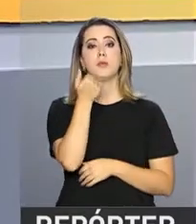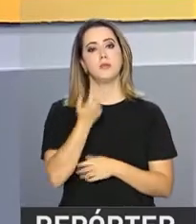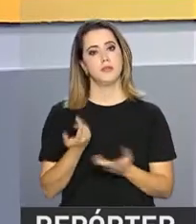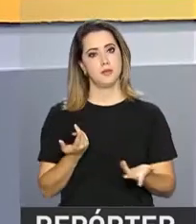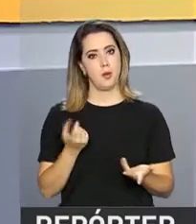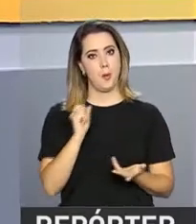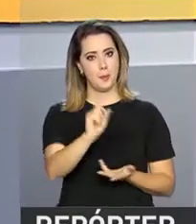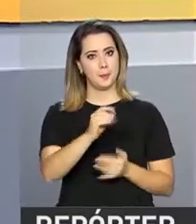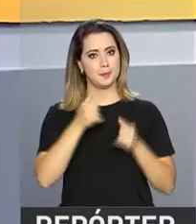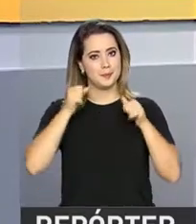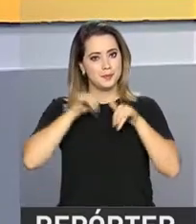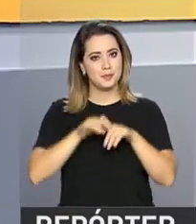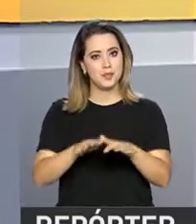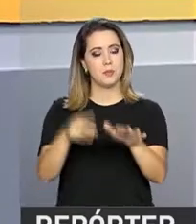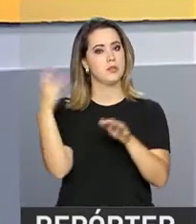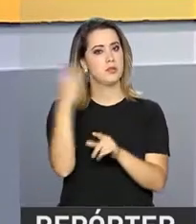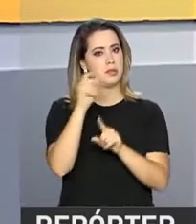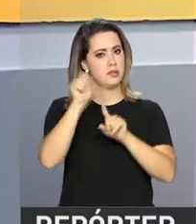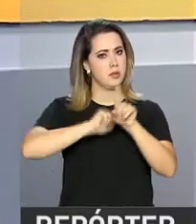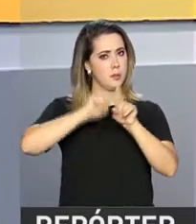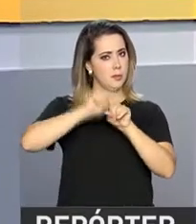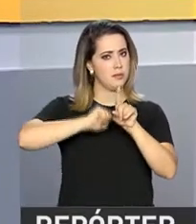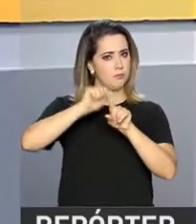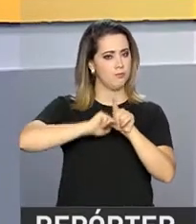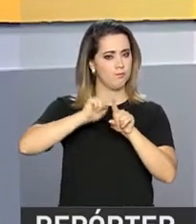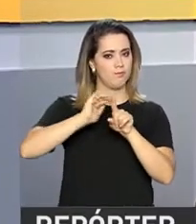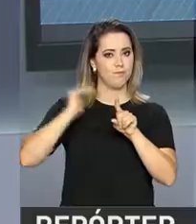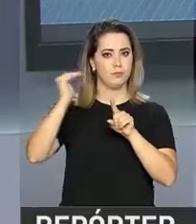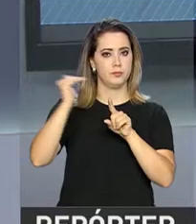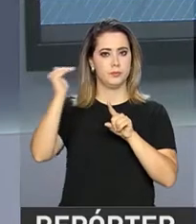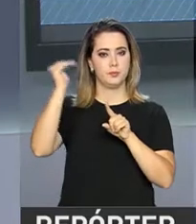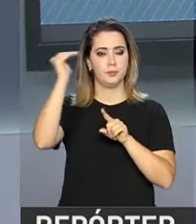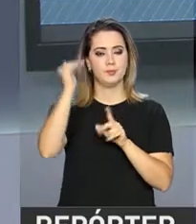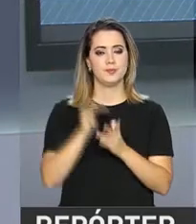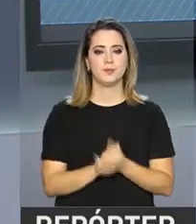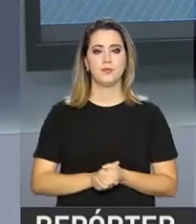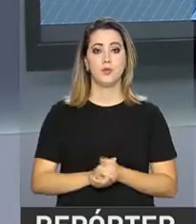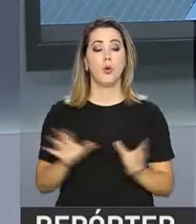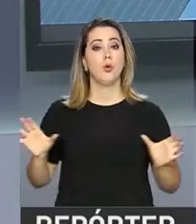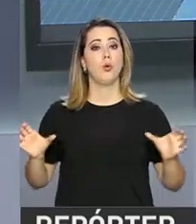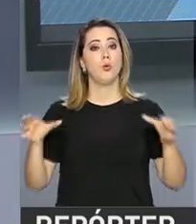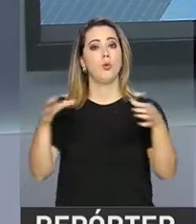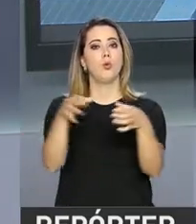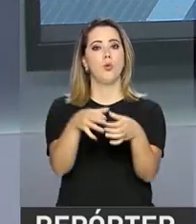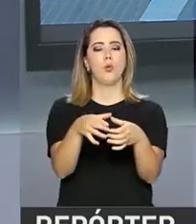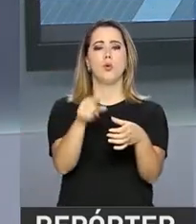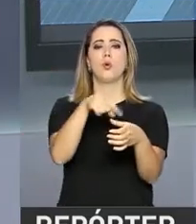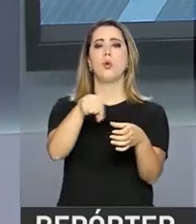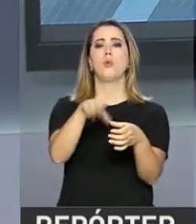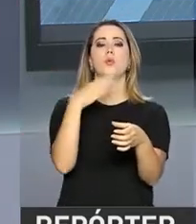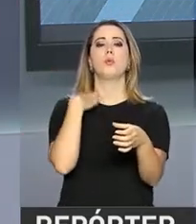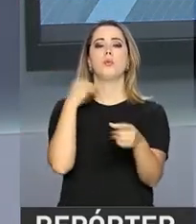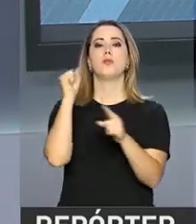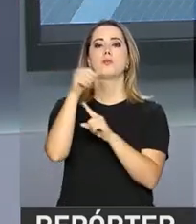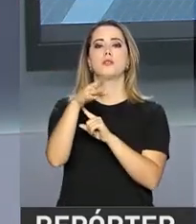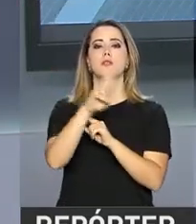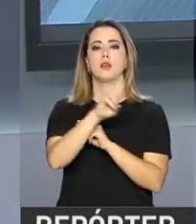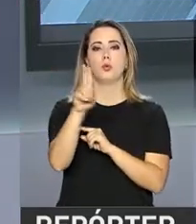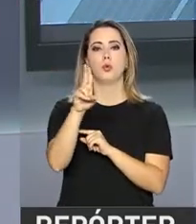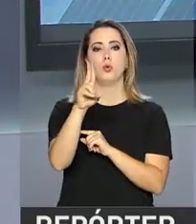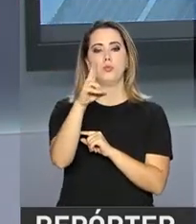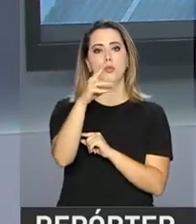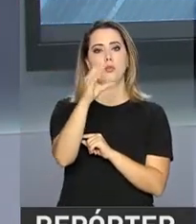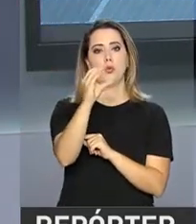alimentícios, em expansão pelo terceiro mês seguido. O Comitê de Política Monetária do Banco Central, Copom,